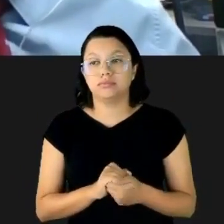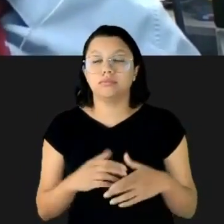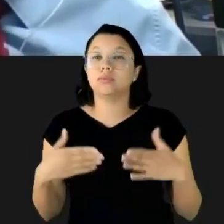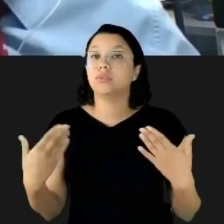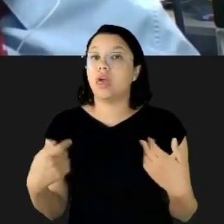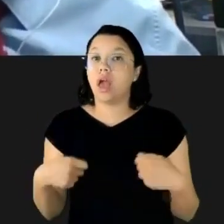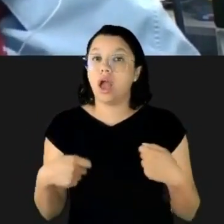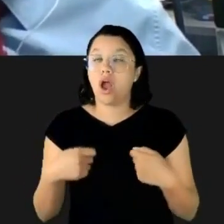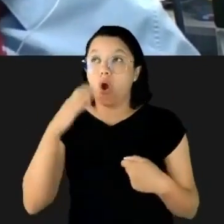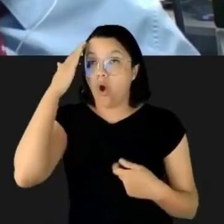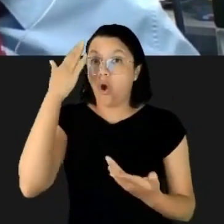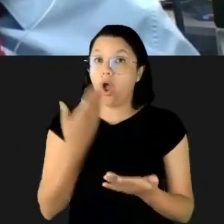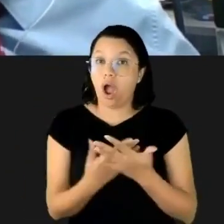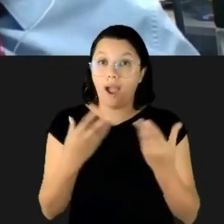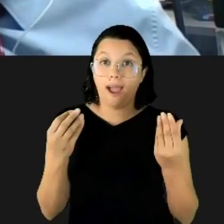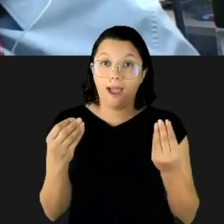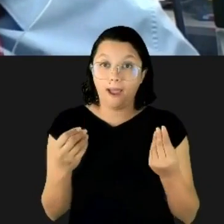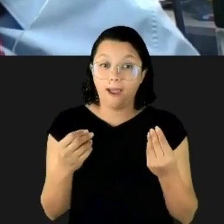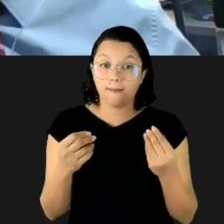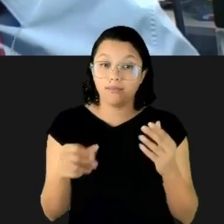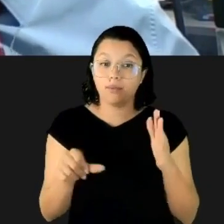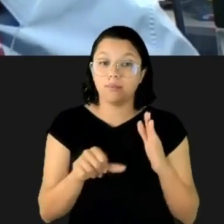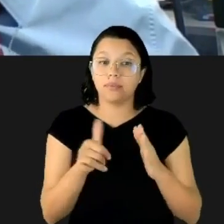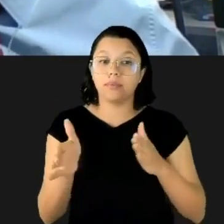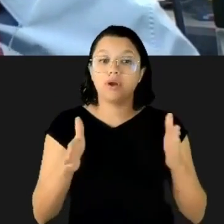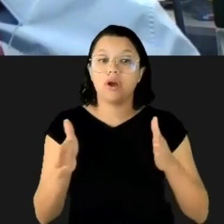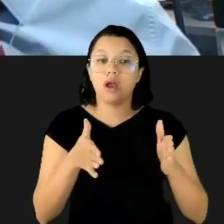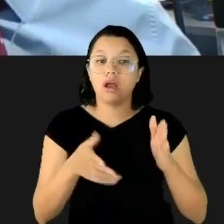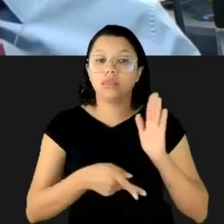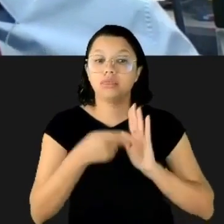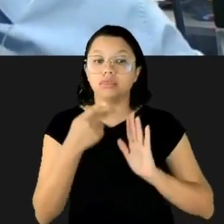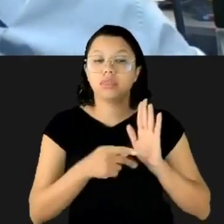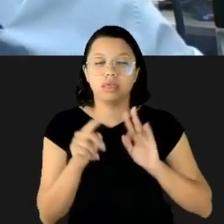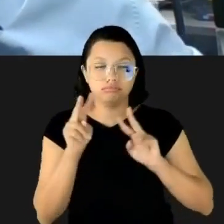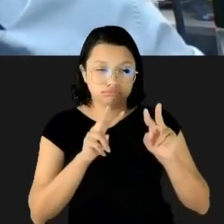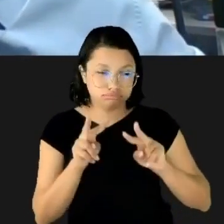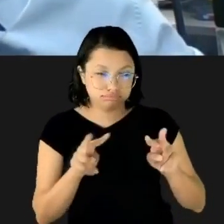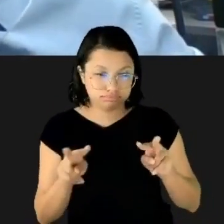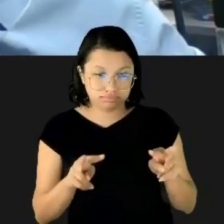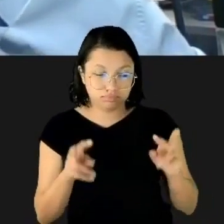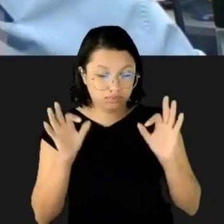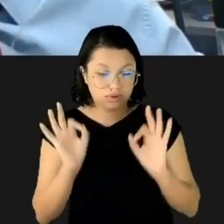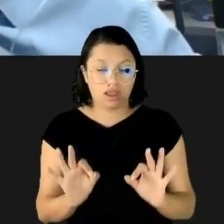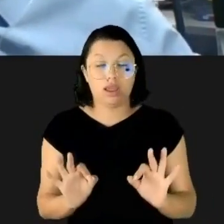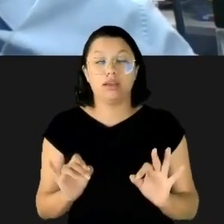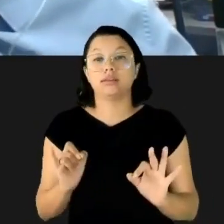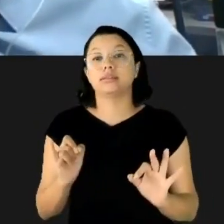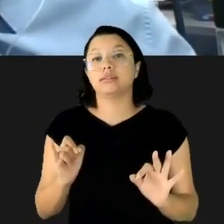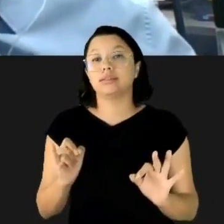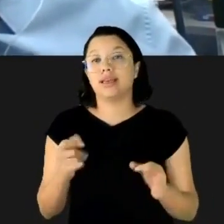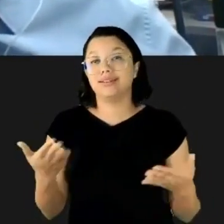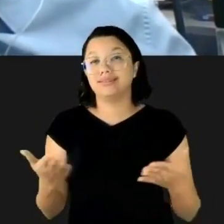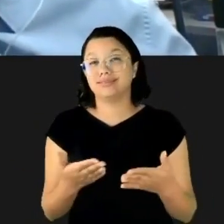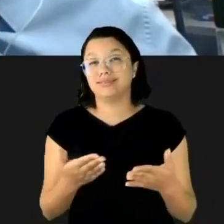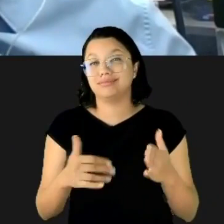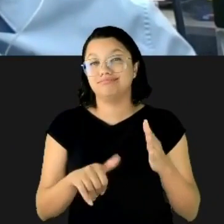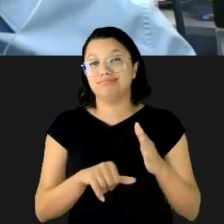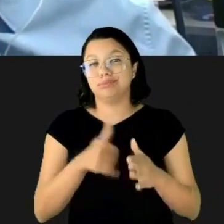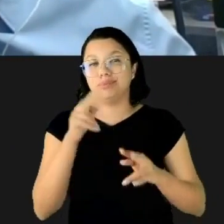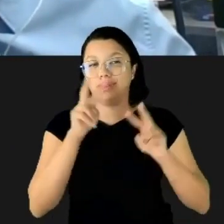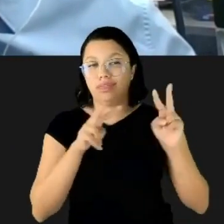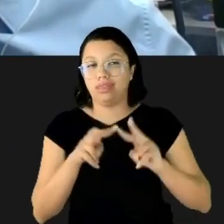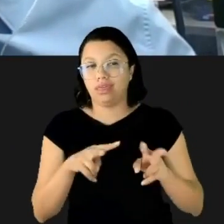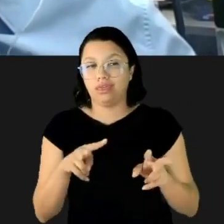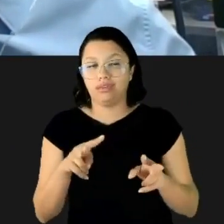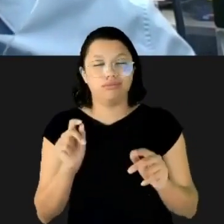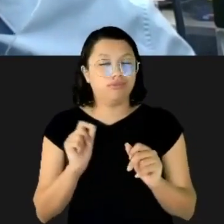então a gente tem que confiar muito aqui na triagem olha a triagem a triagem está certinha se a triagem for mal feita eu só